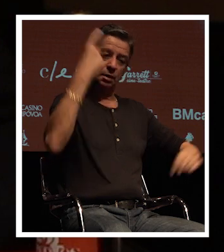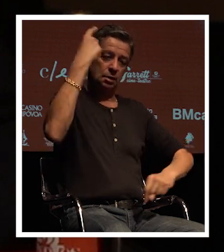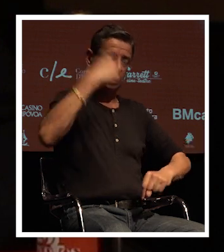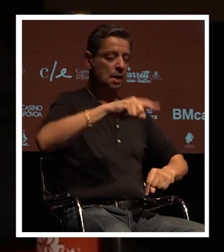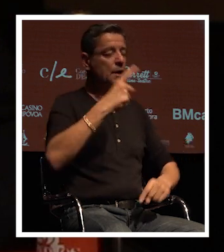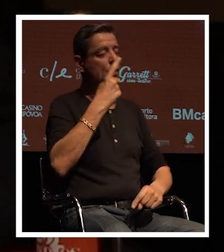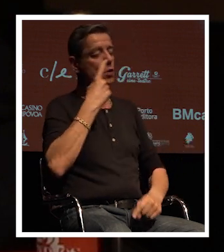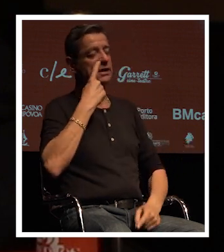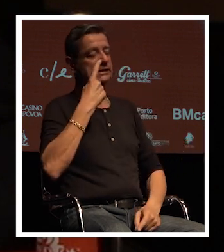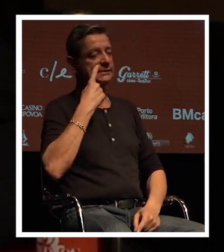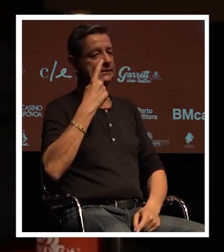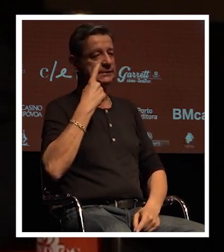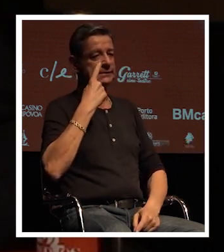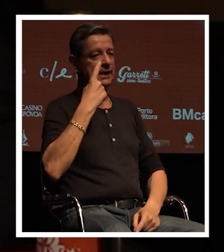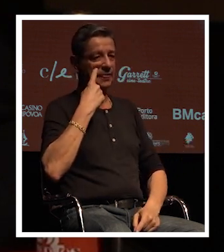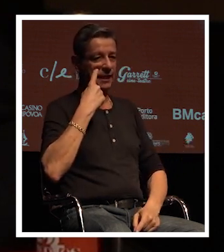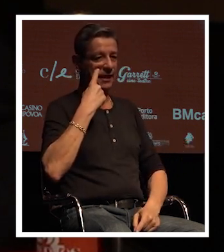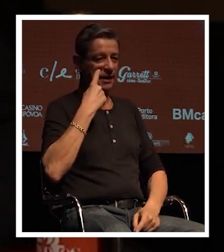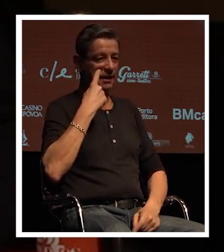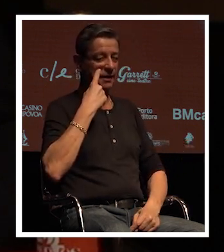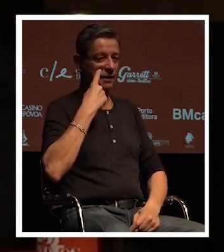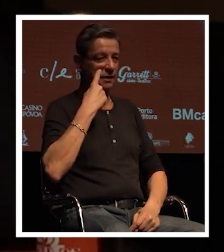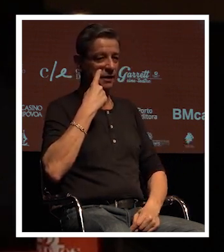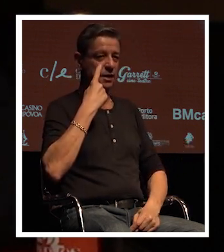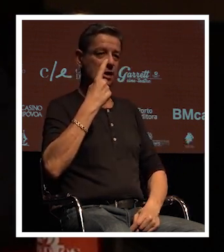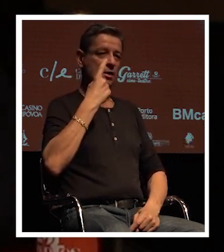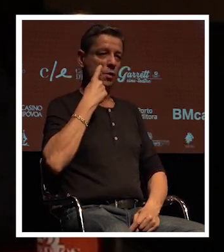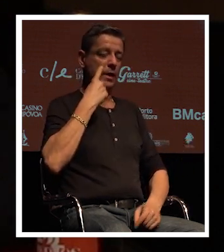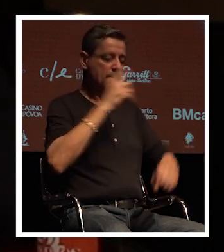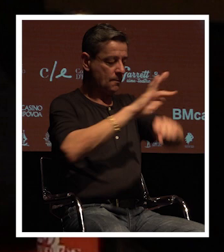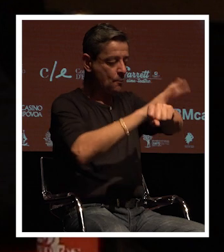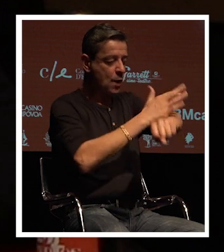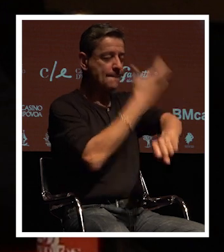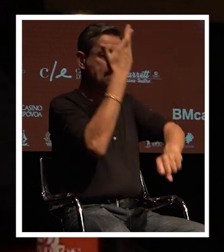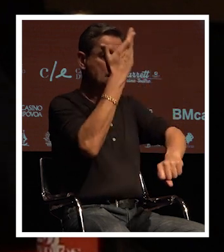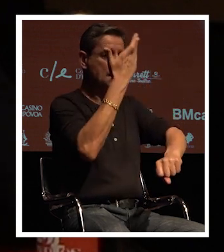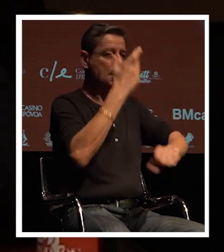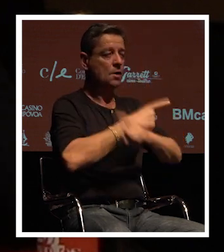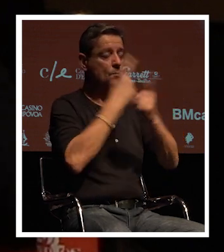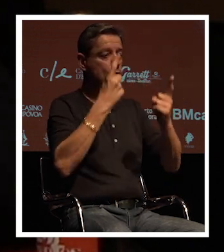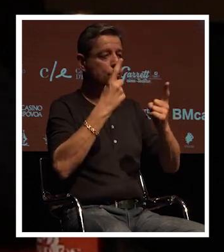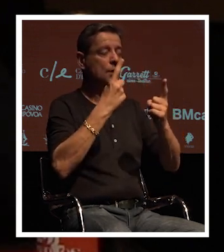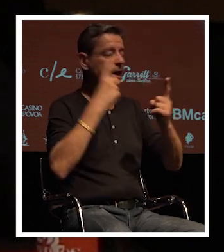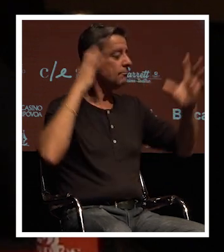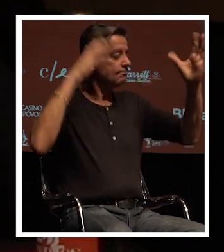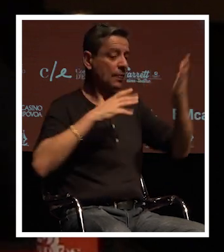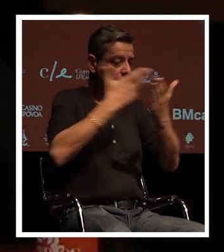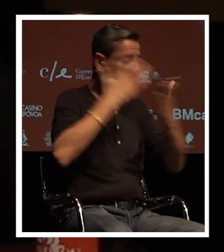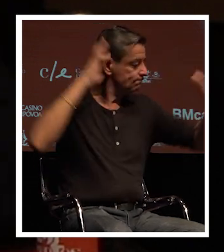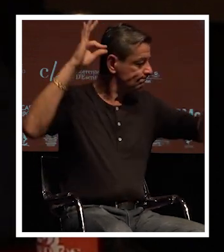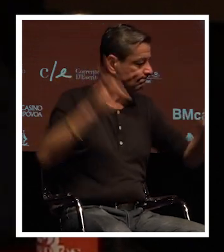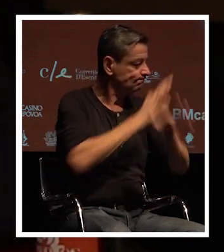gente conhecida H conhecida este poema porque o musicou e